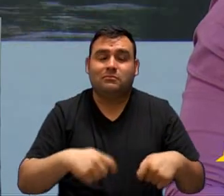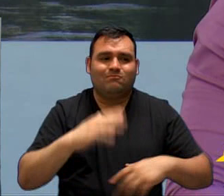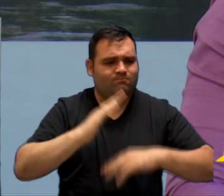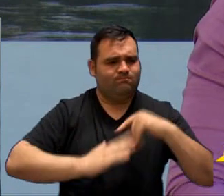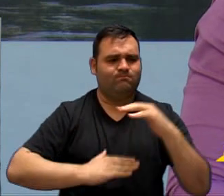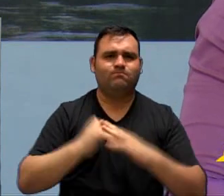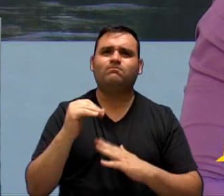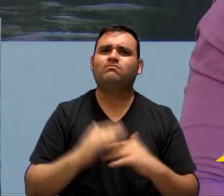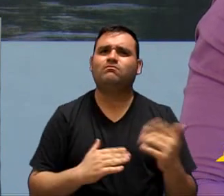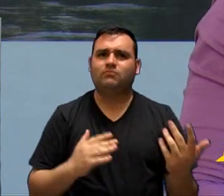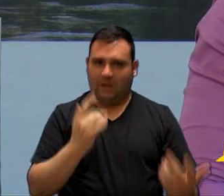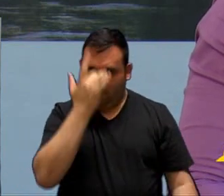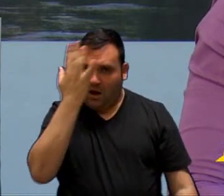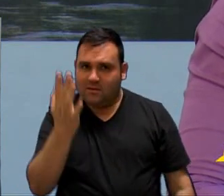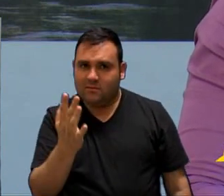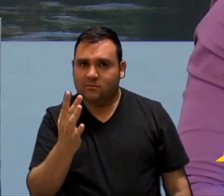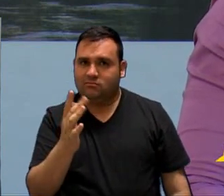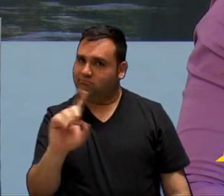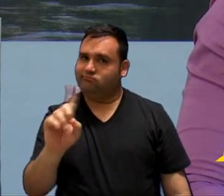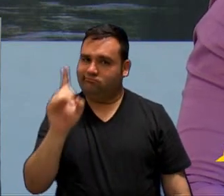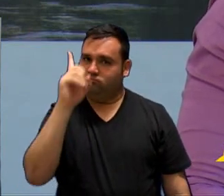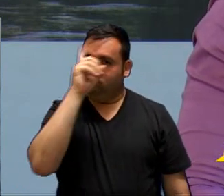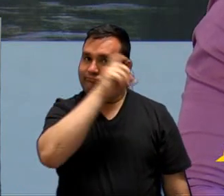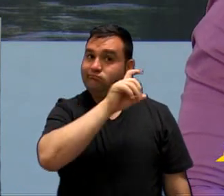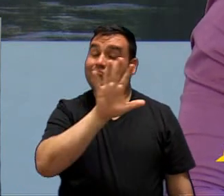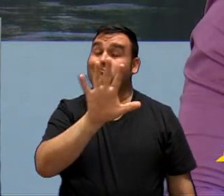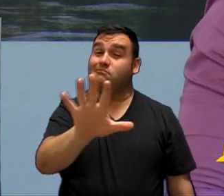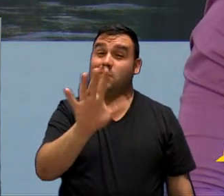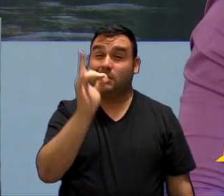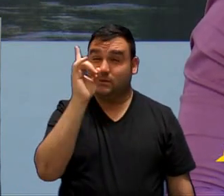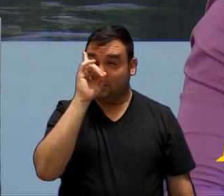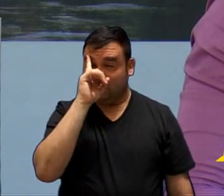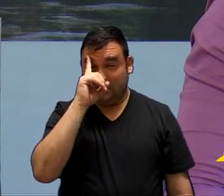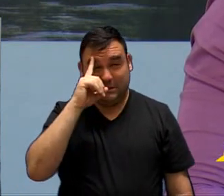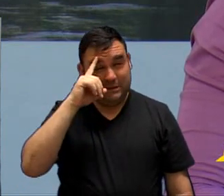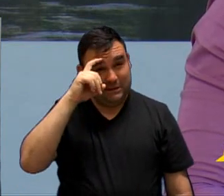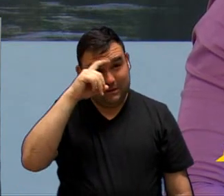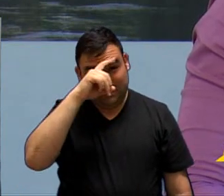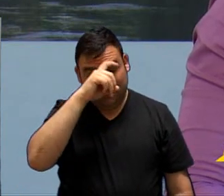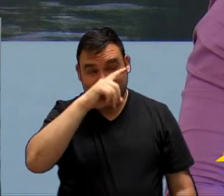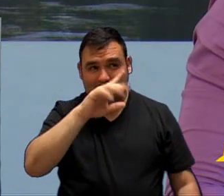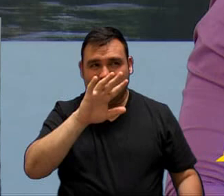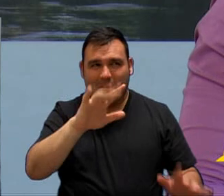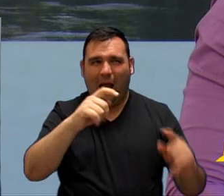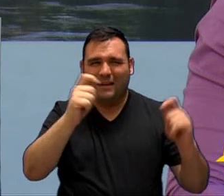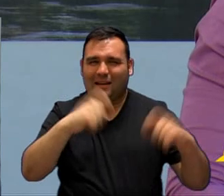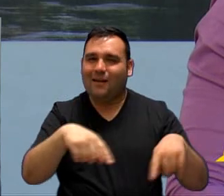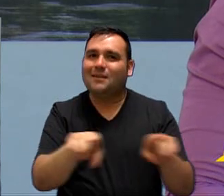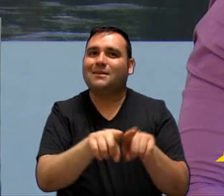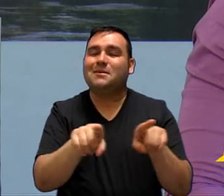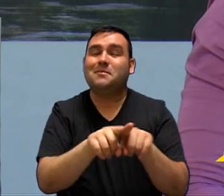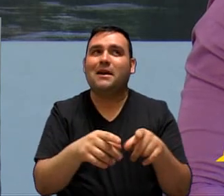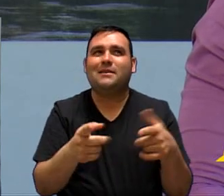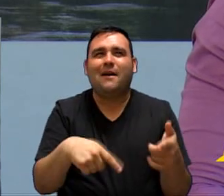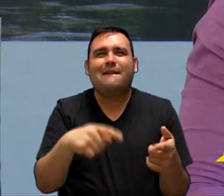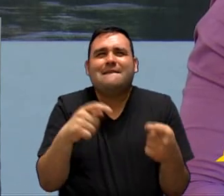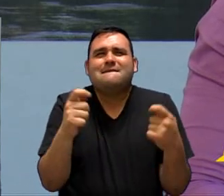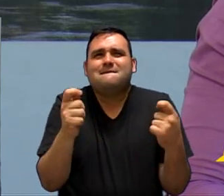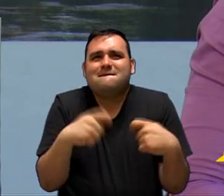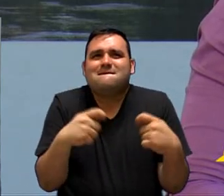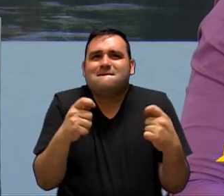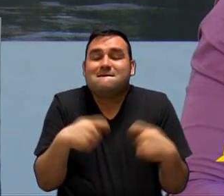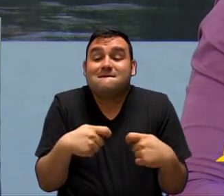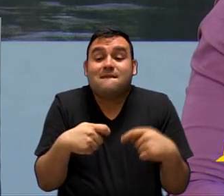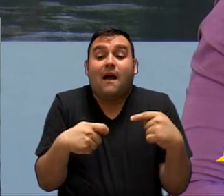ação. Tarefa difícil? Sim, mas tão difícil quanto possível. E é na possibilidade